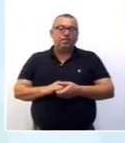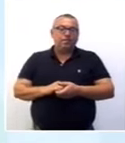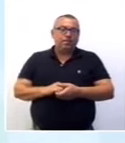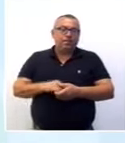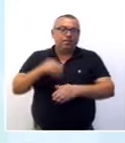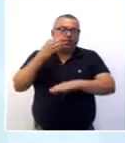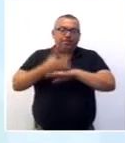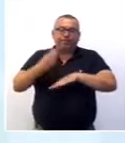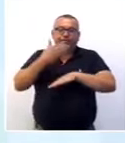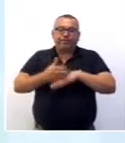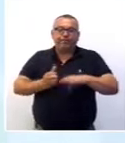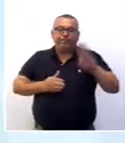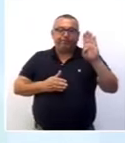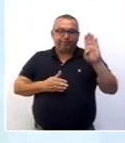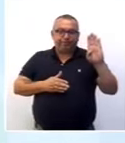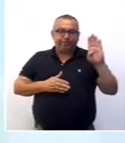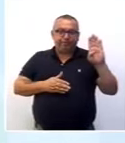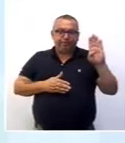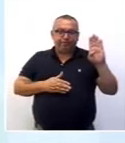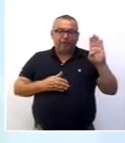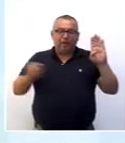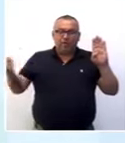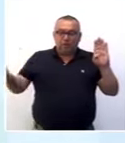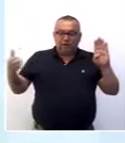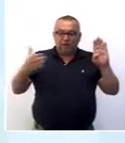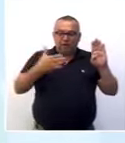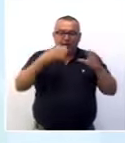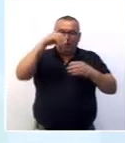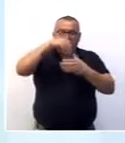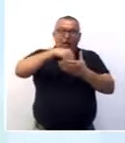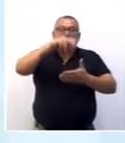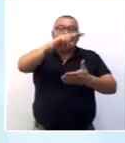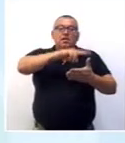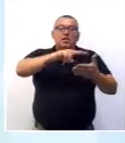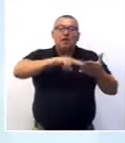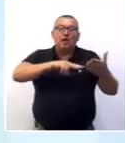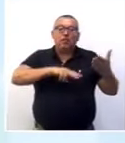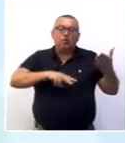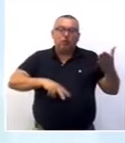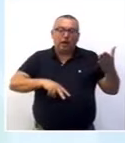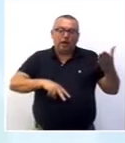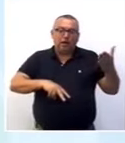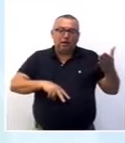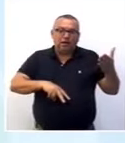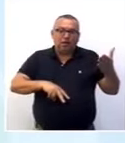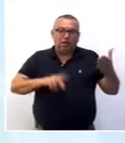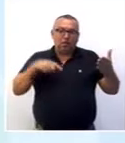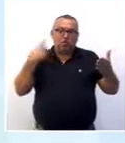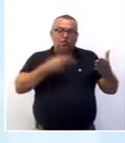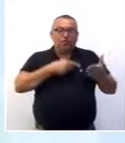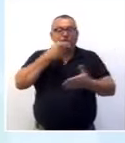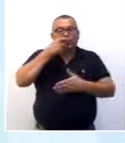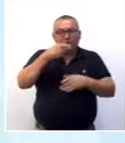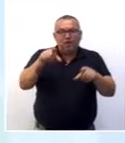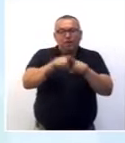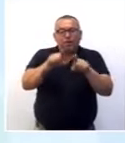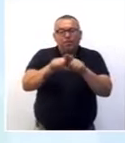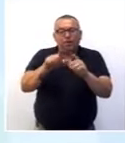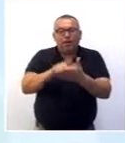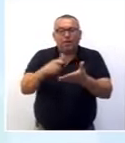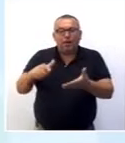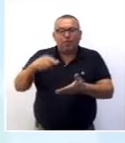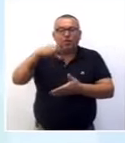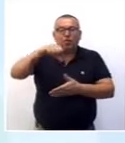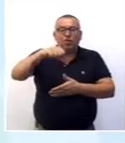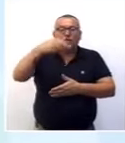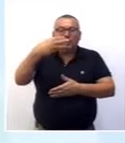Atividade B, a modernidade na literatura. Né? Nós vamos encontrar ainda lá entre as páginas